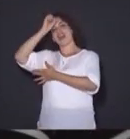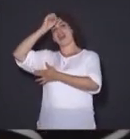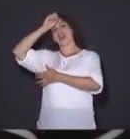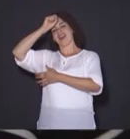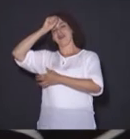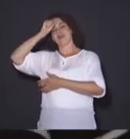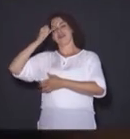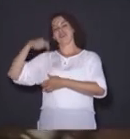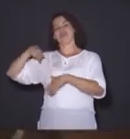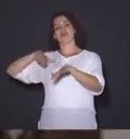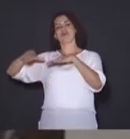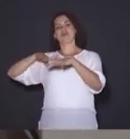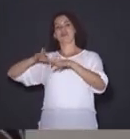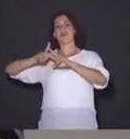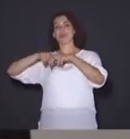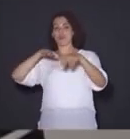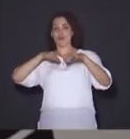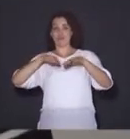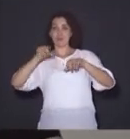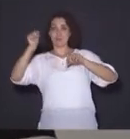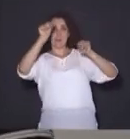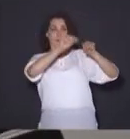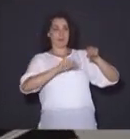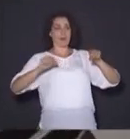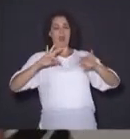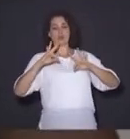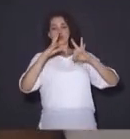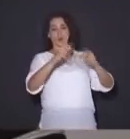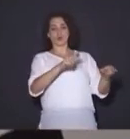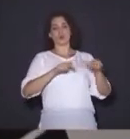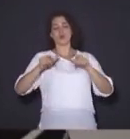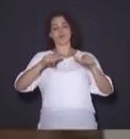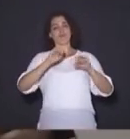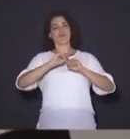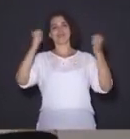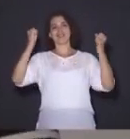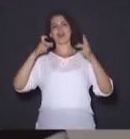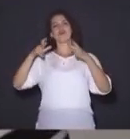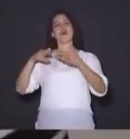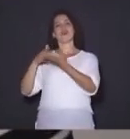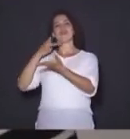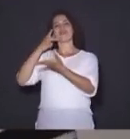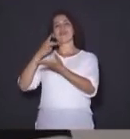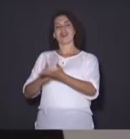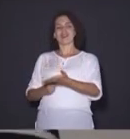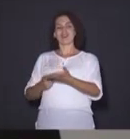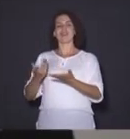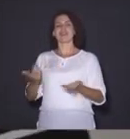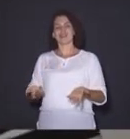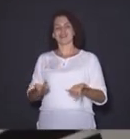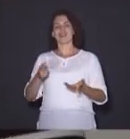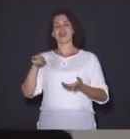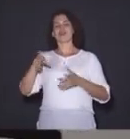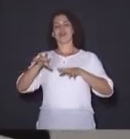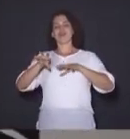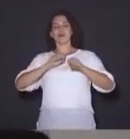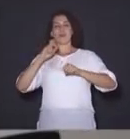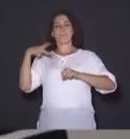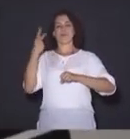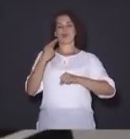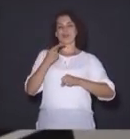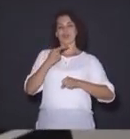os lugares mas como você mesmo fala a sua formação política de leitura da questão racial tem a ver com a sua